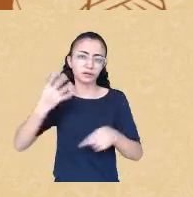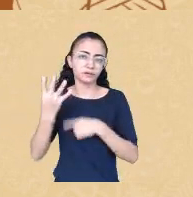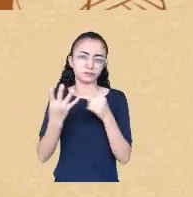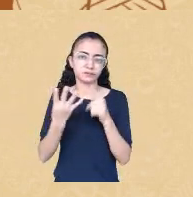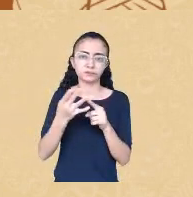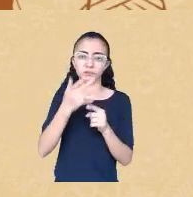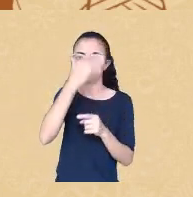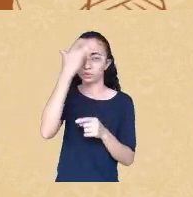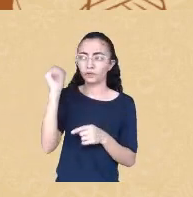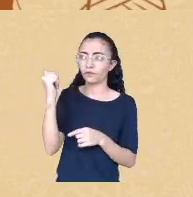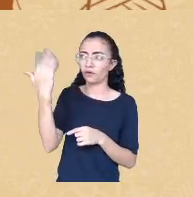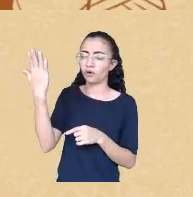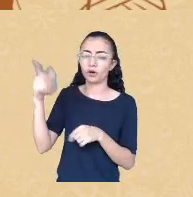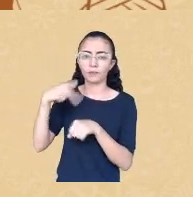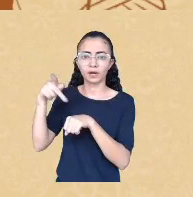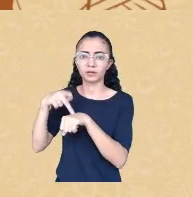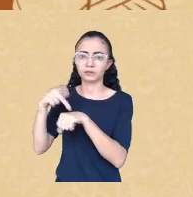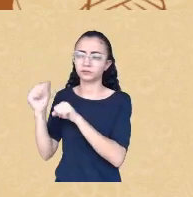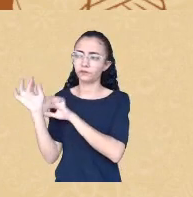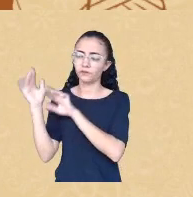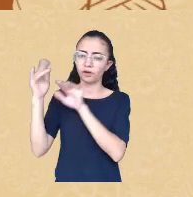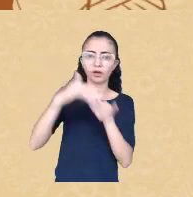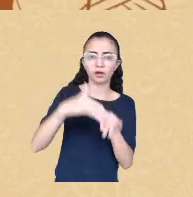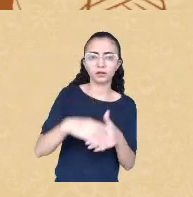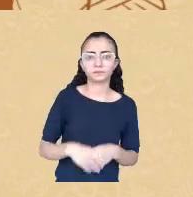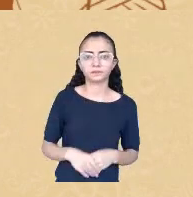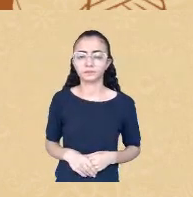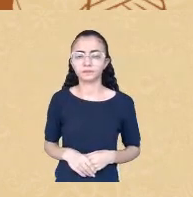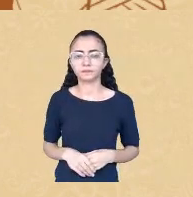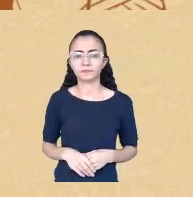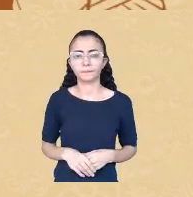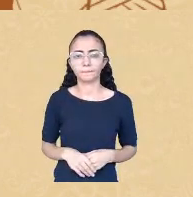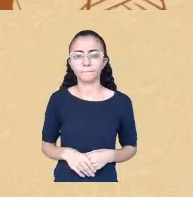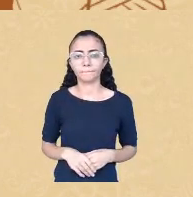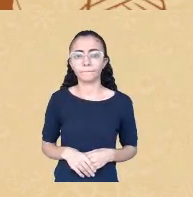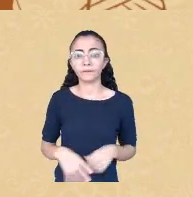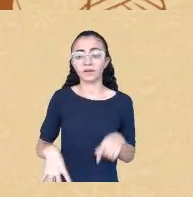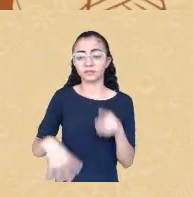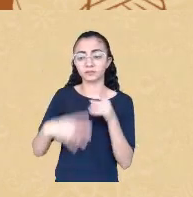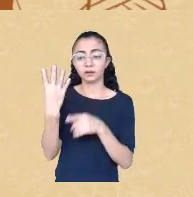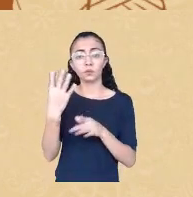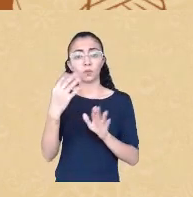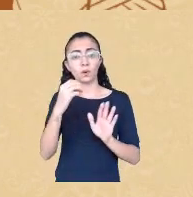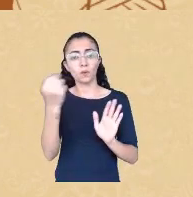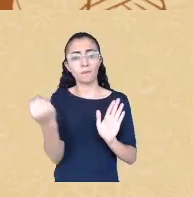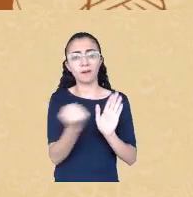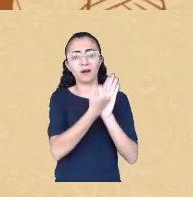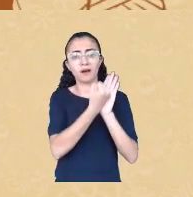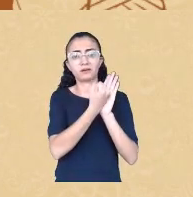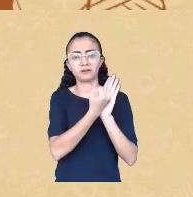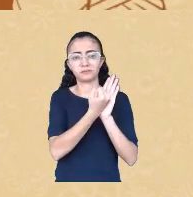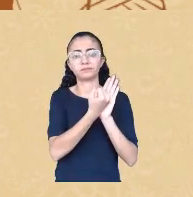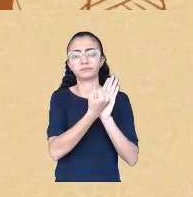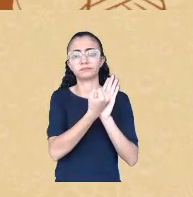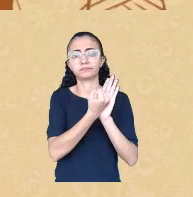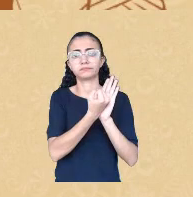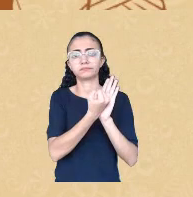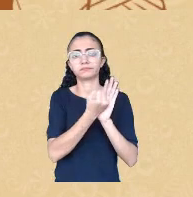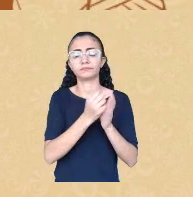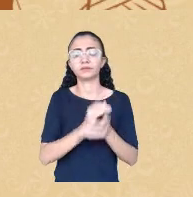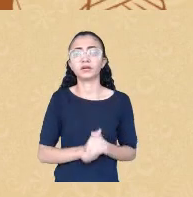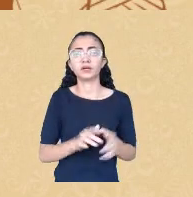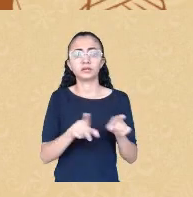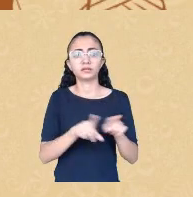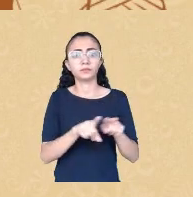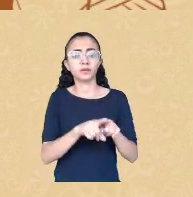outro, ele é não só marcado nesse lugar, ele é deslegitimado e retirado